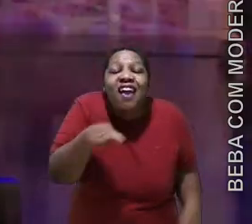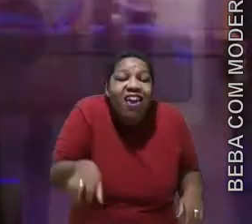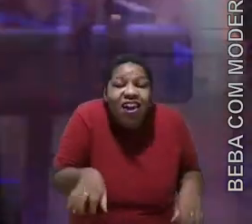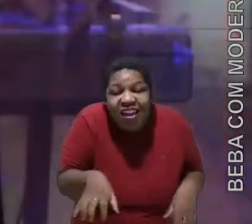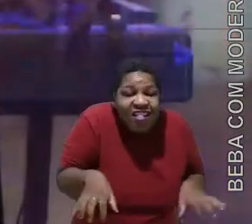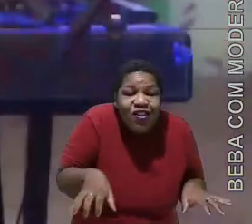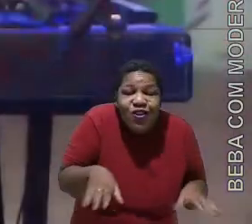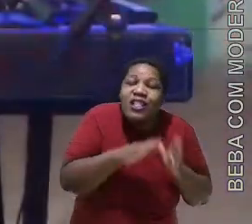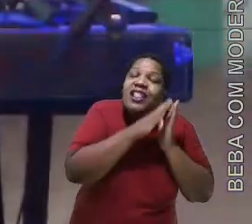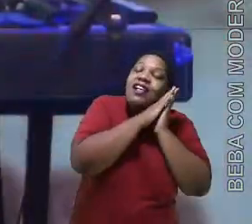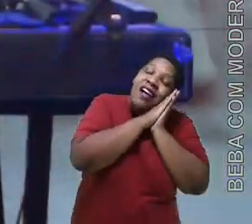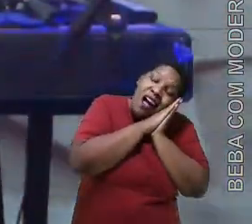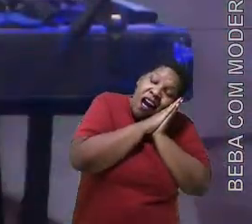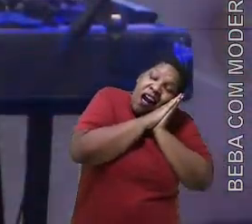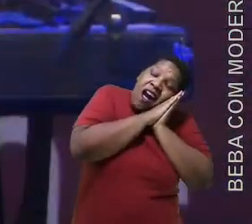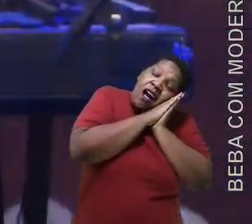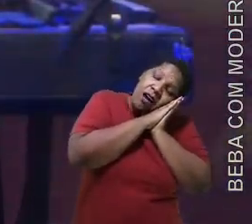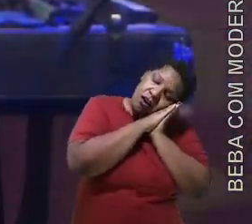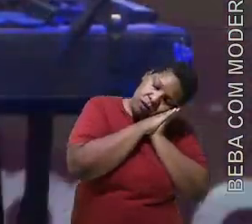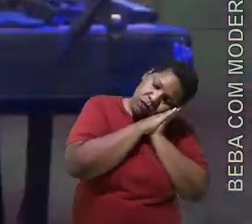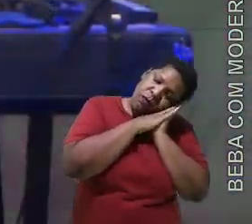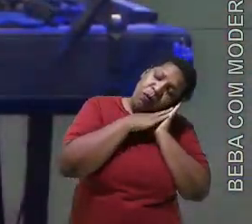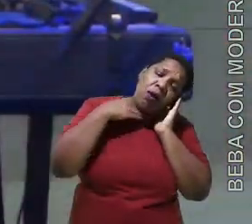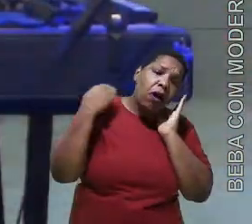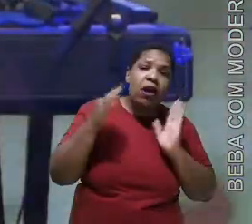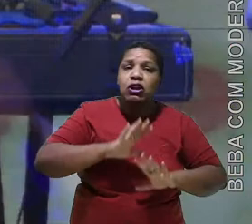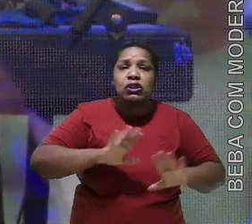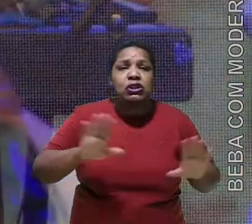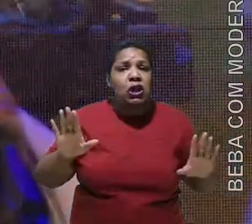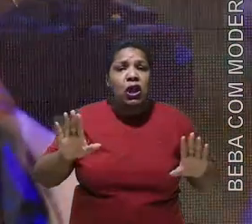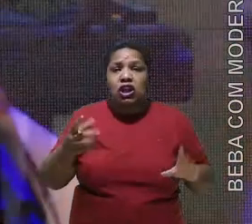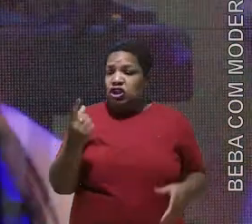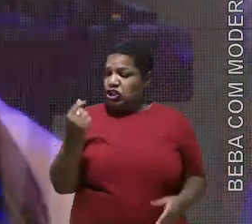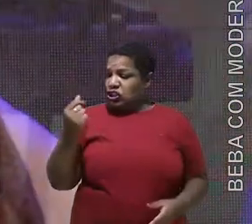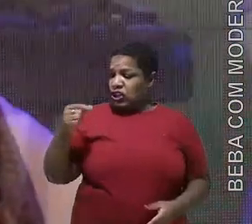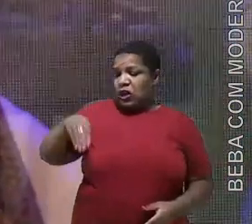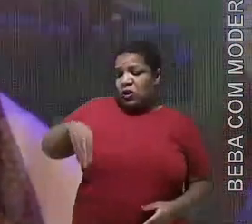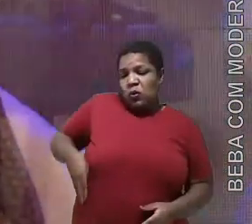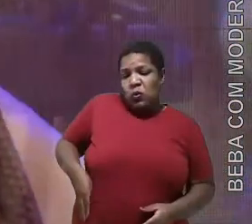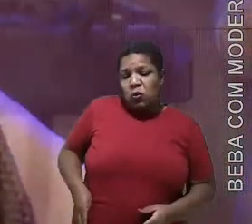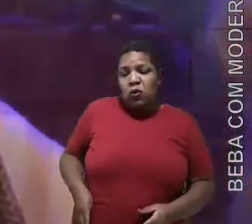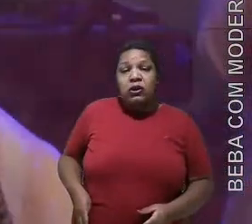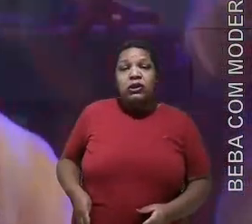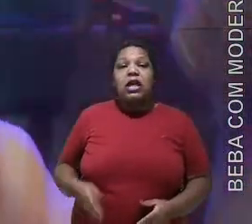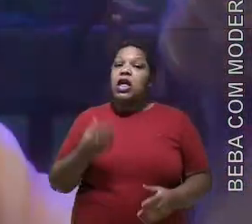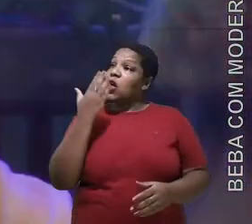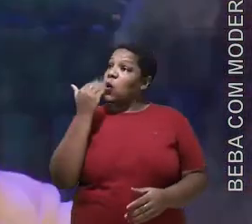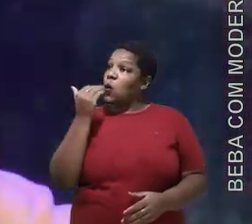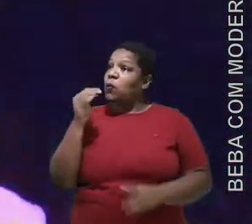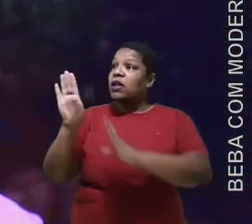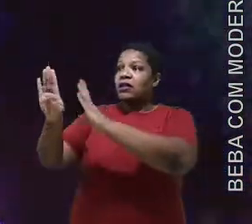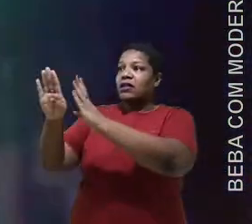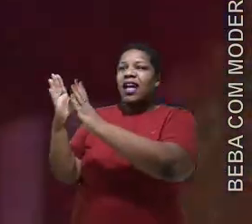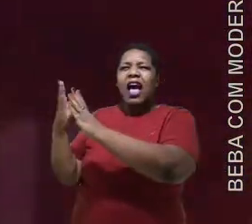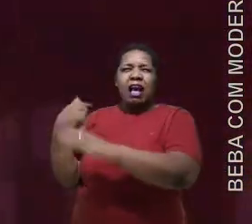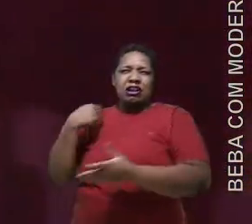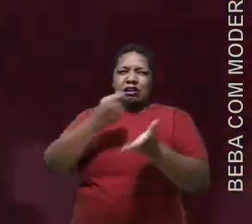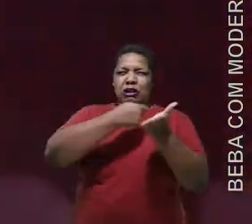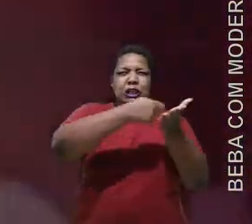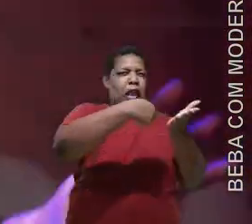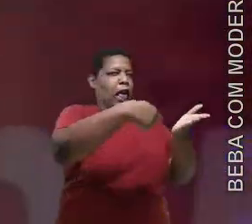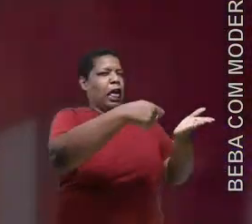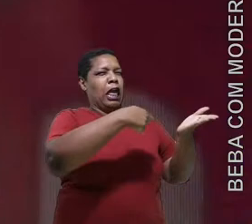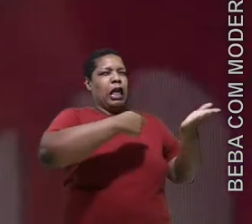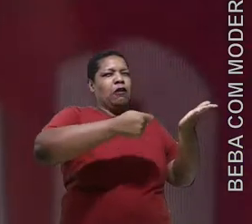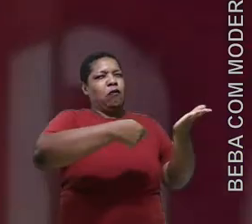em paz na cama bonita lençol bolo dinheiro no bolso comida na despensa porque a gente escreve mil coisas meu